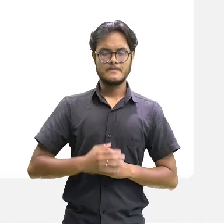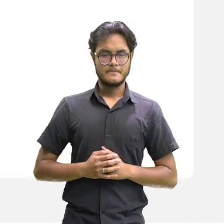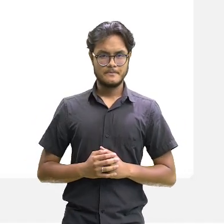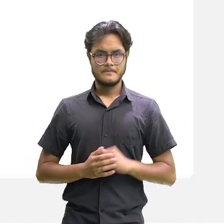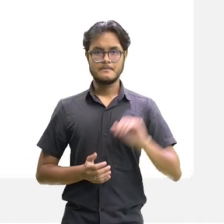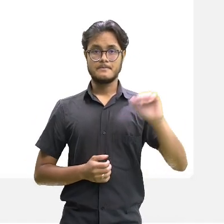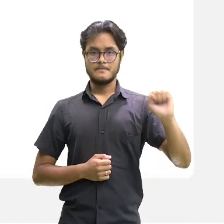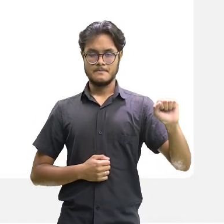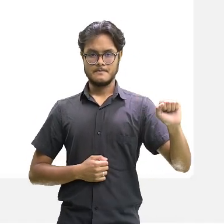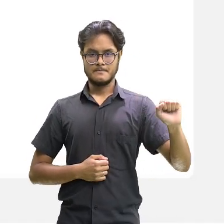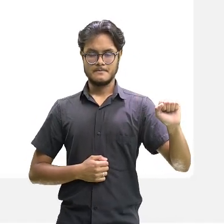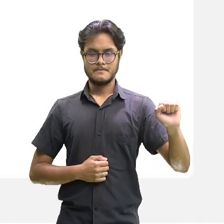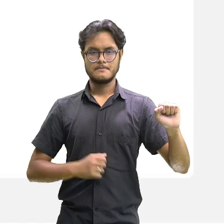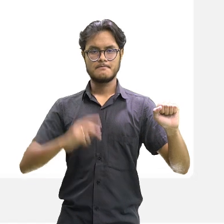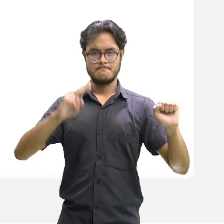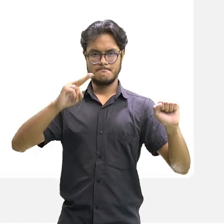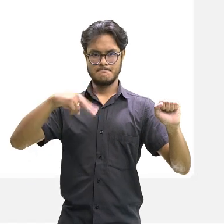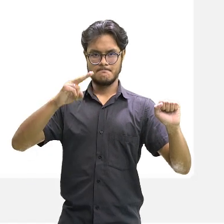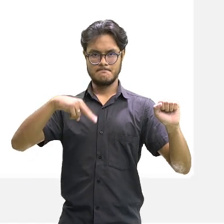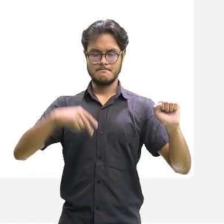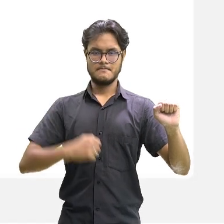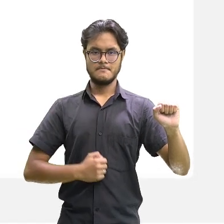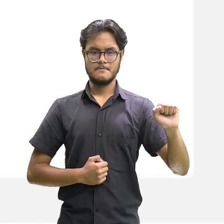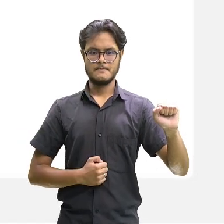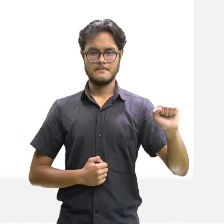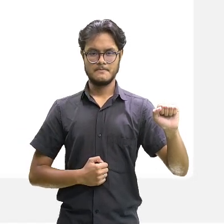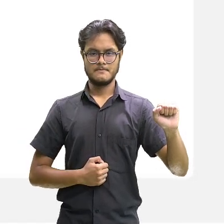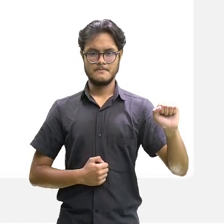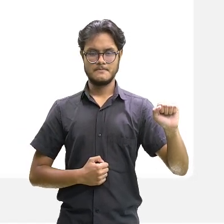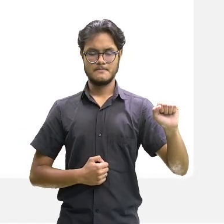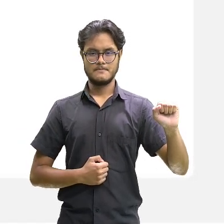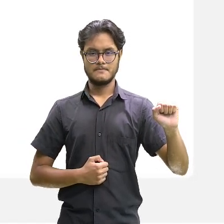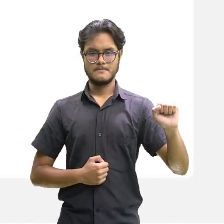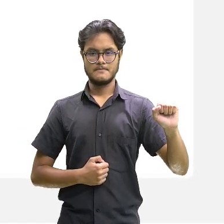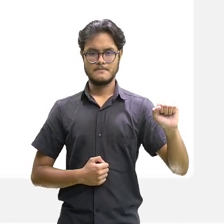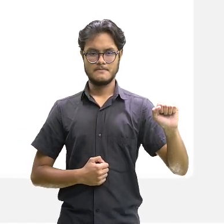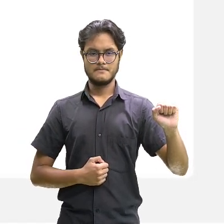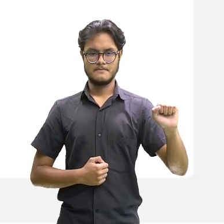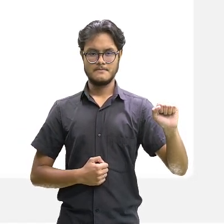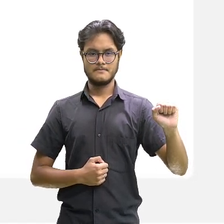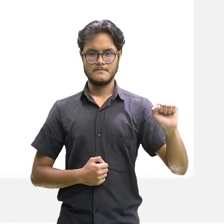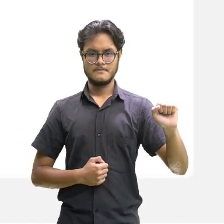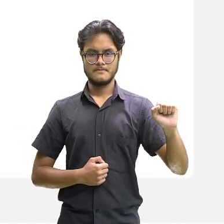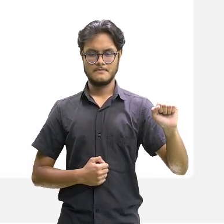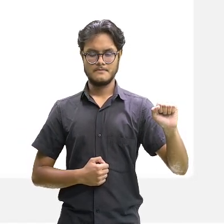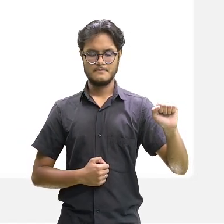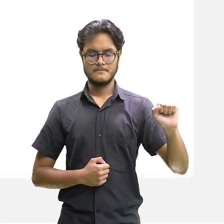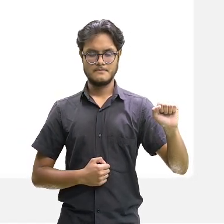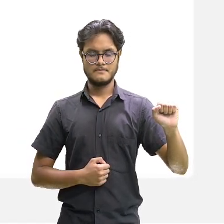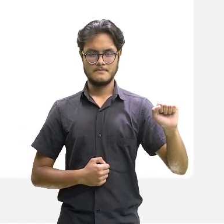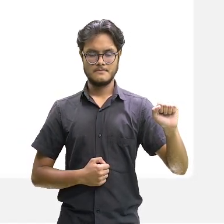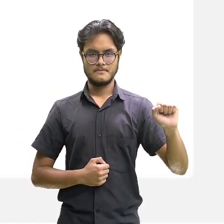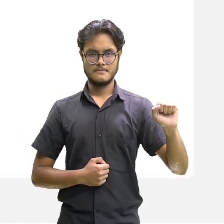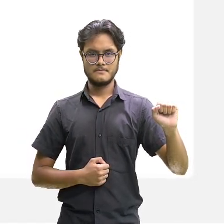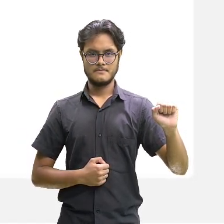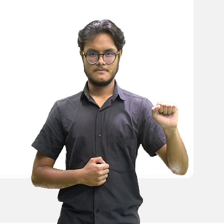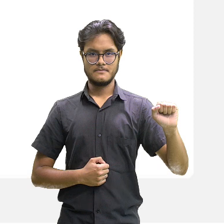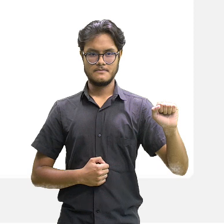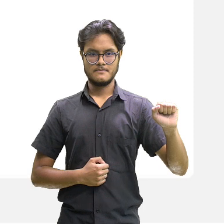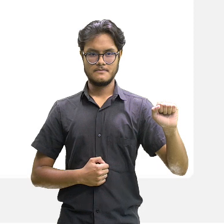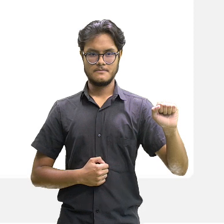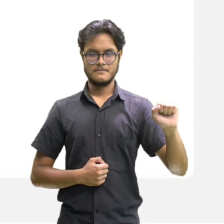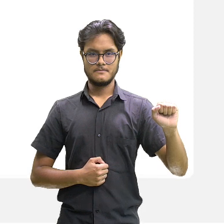Letra A. Os átomos não são criados, destruídos ou convertidos em outros átomos durante uma transformação